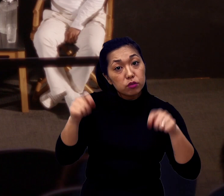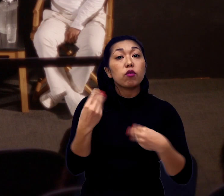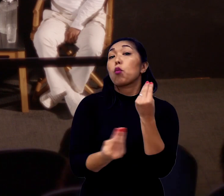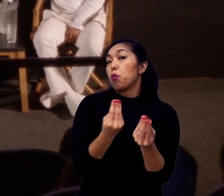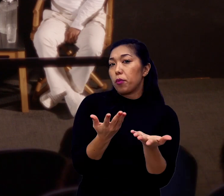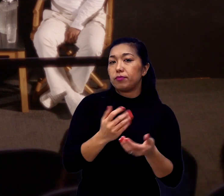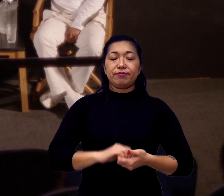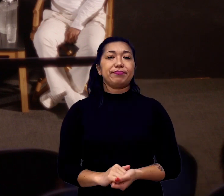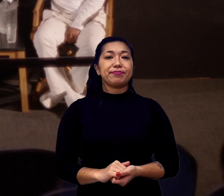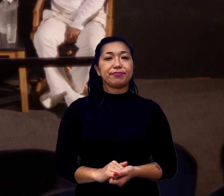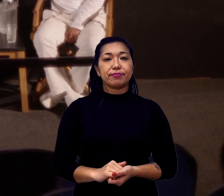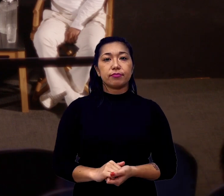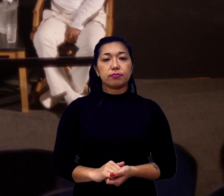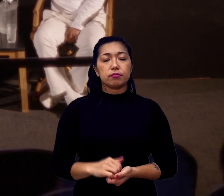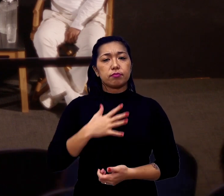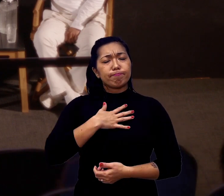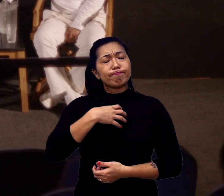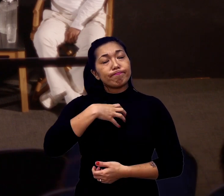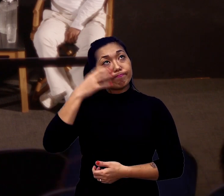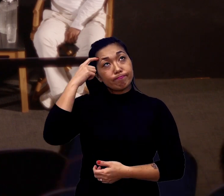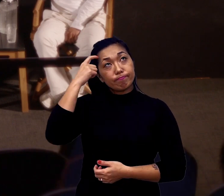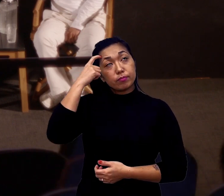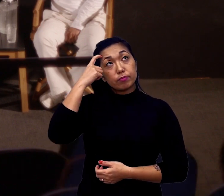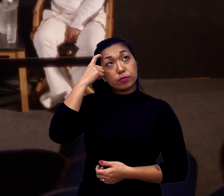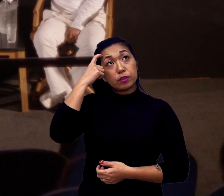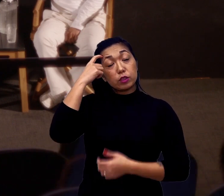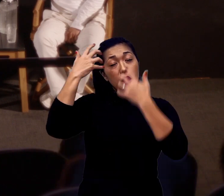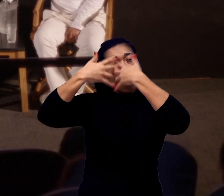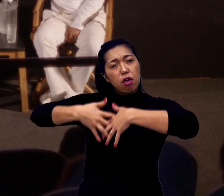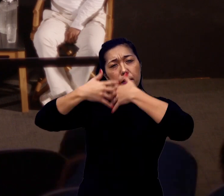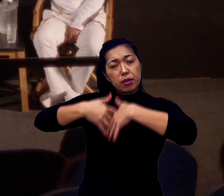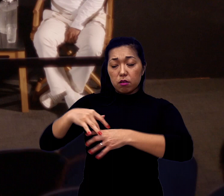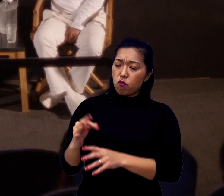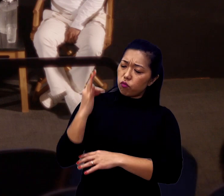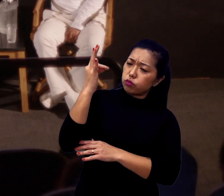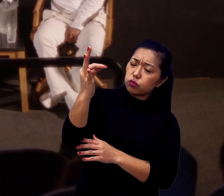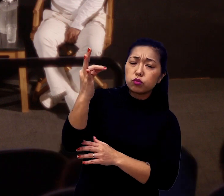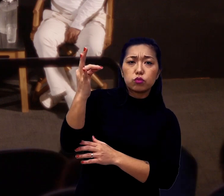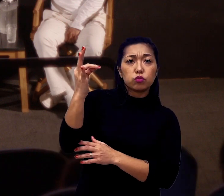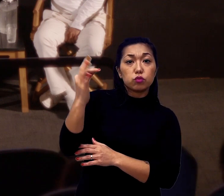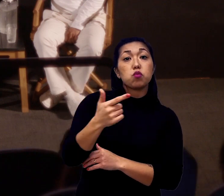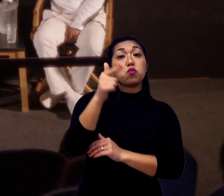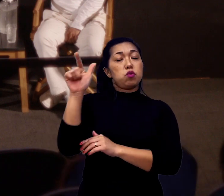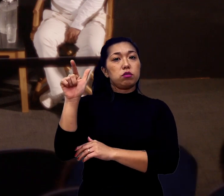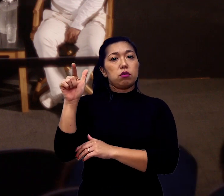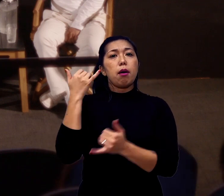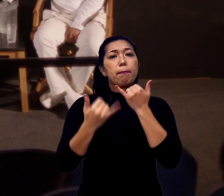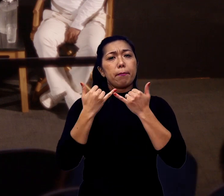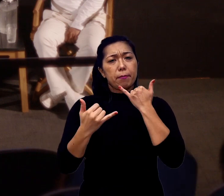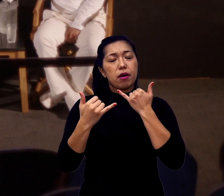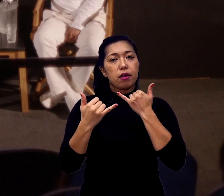que é um pouco disso. E eu sinto que, para repensar mundos, repensar futuros, a gente pode fazer esse